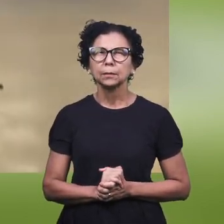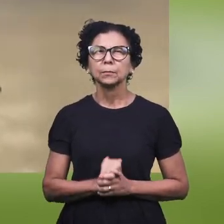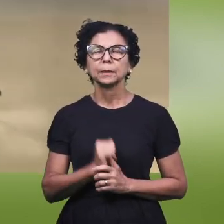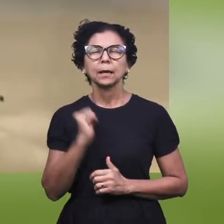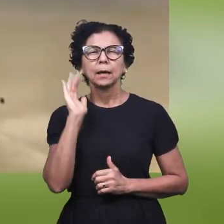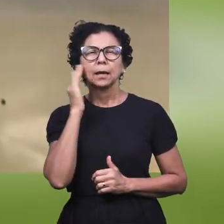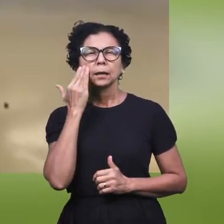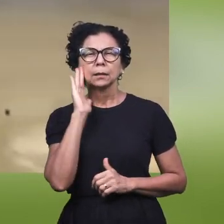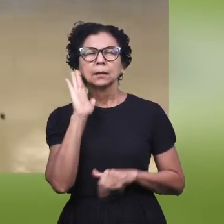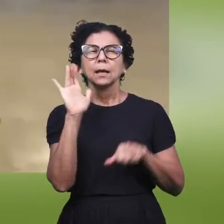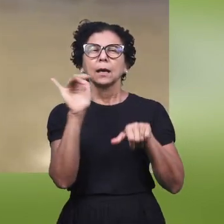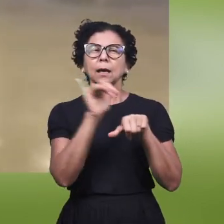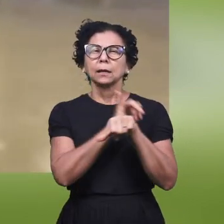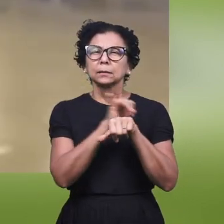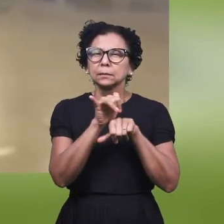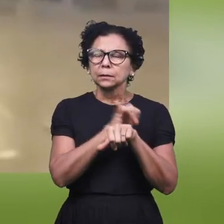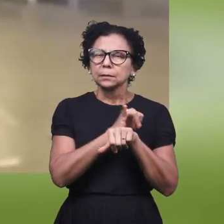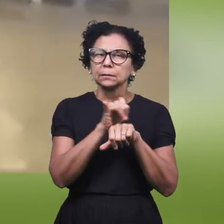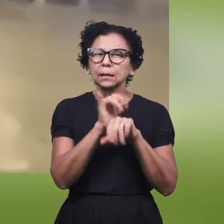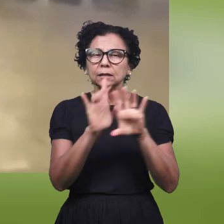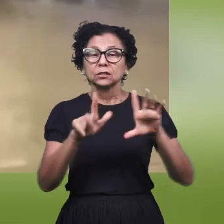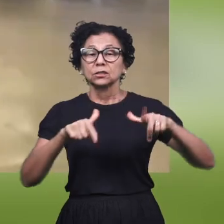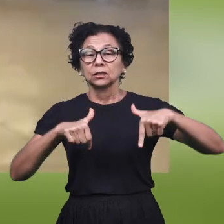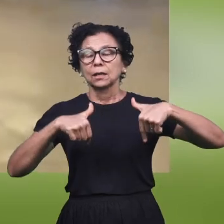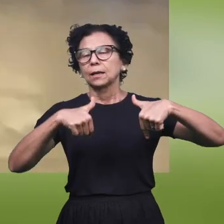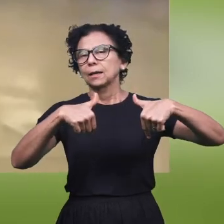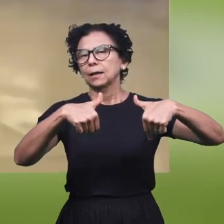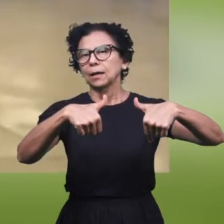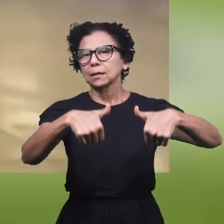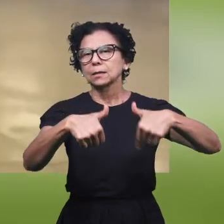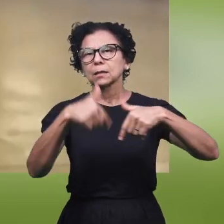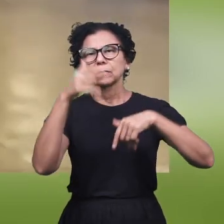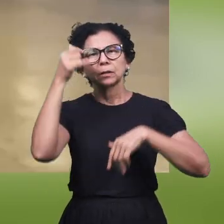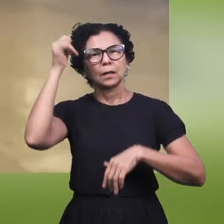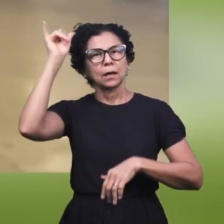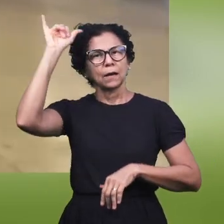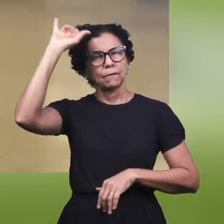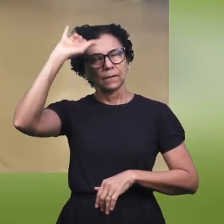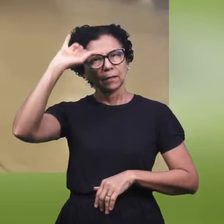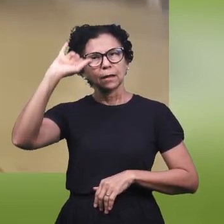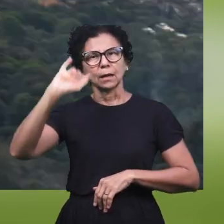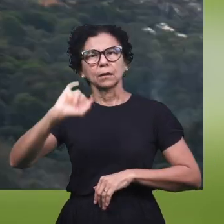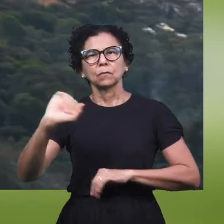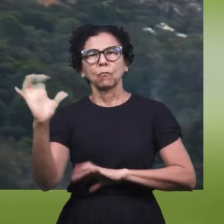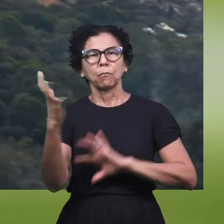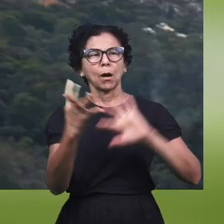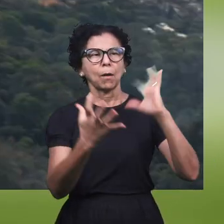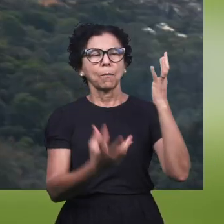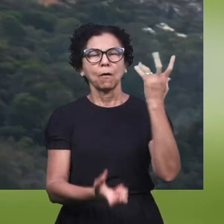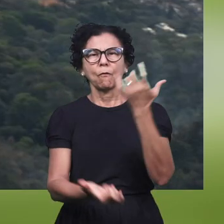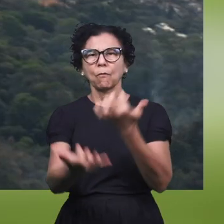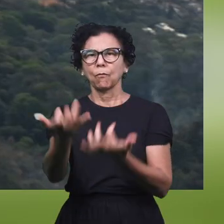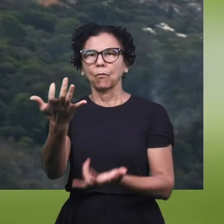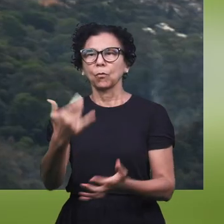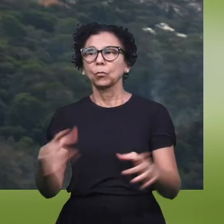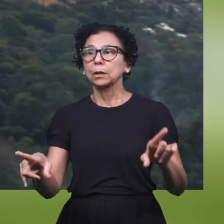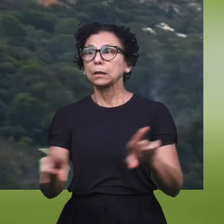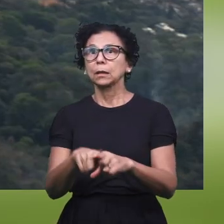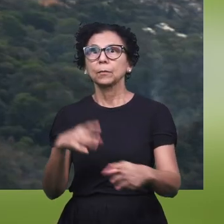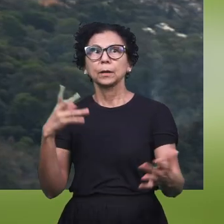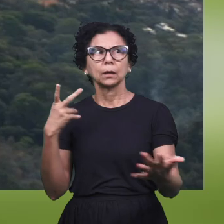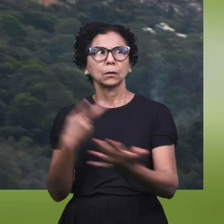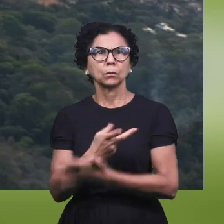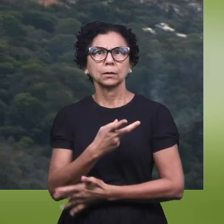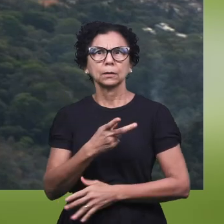que é feito no dia do possível incêndio florestal. Outro foco de queimada